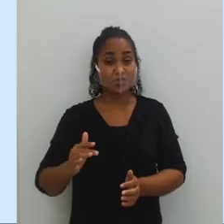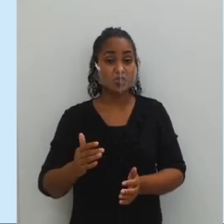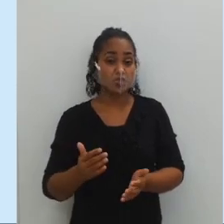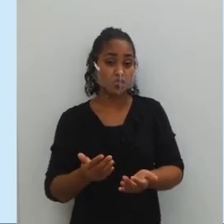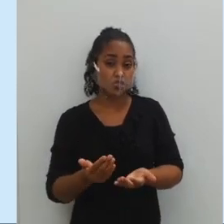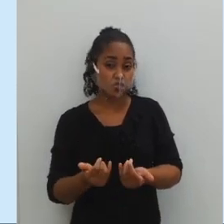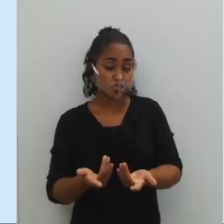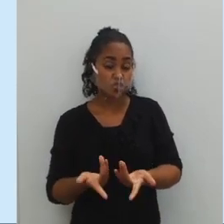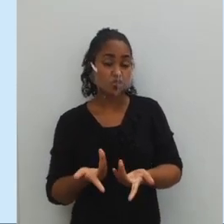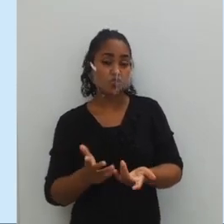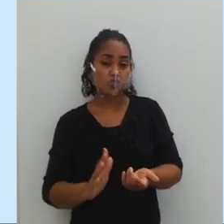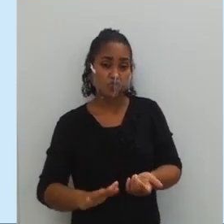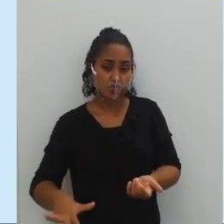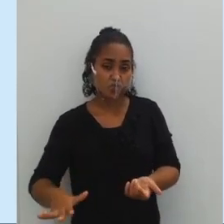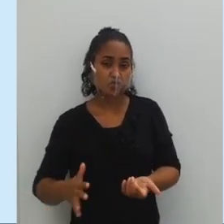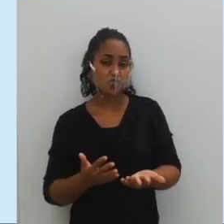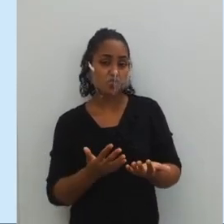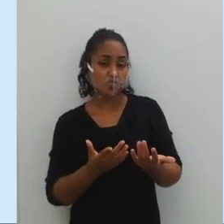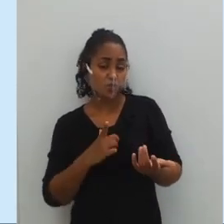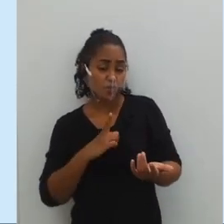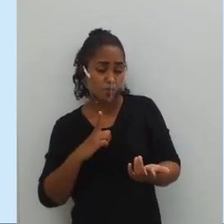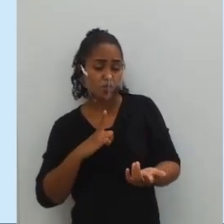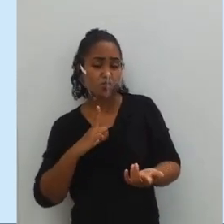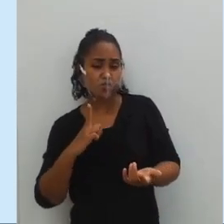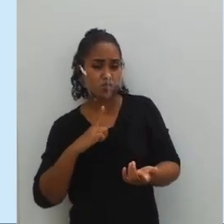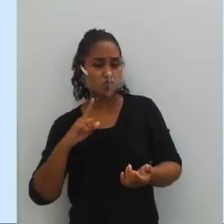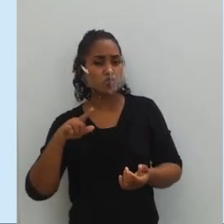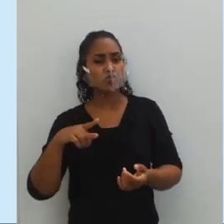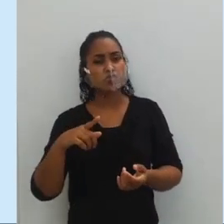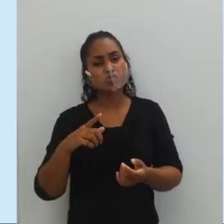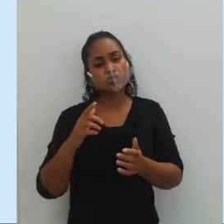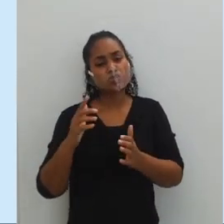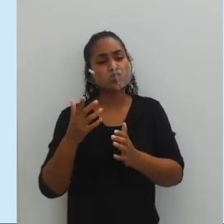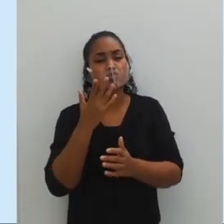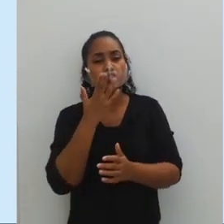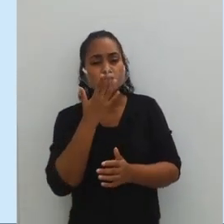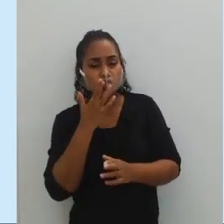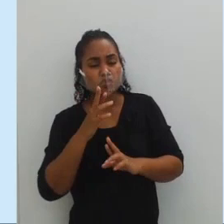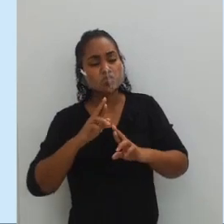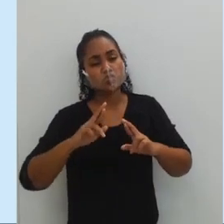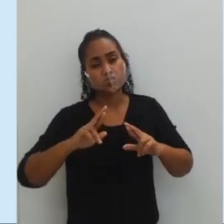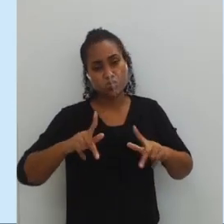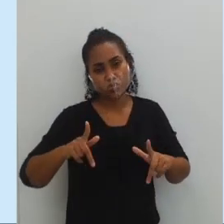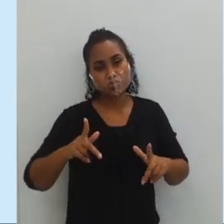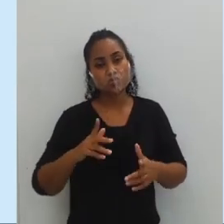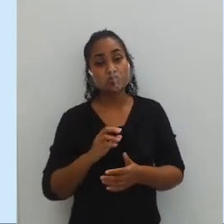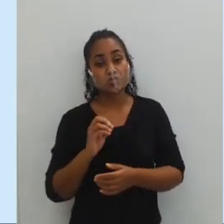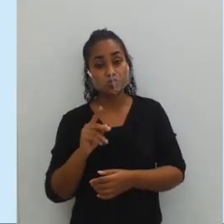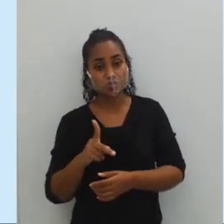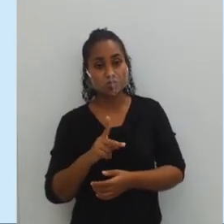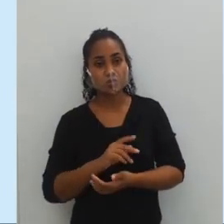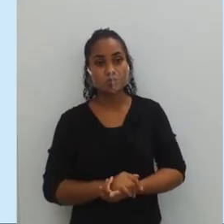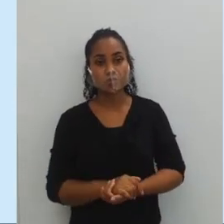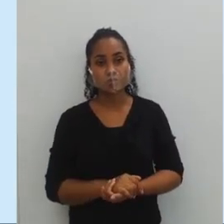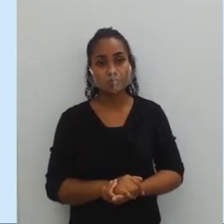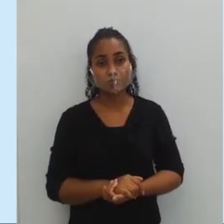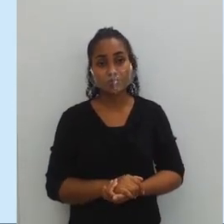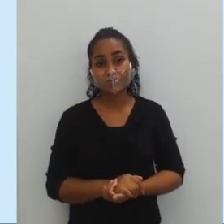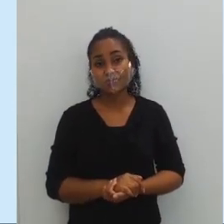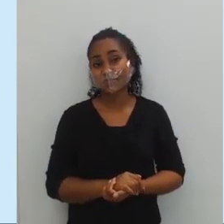logo cedinho, enquanto criança ou adolescente, você também tem umas outras colorações de faixa por aí, ok?